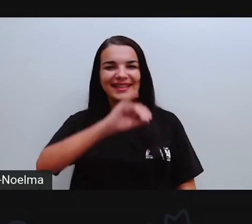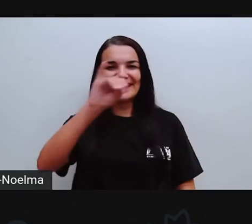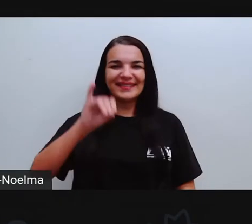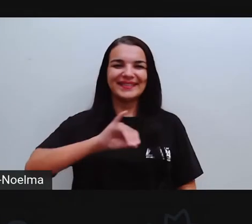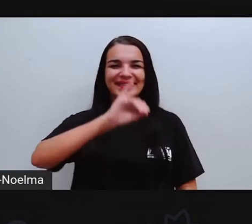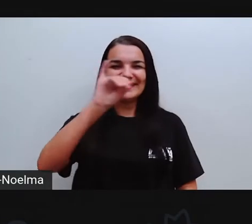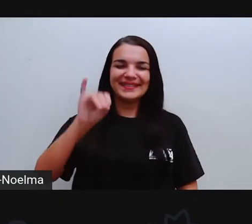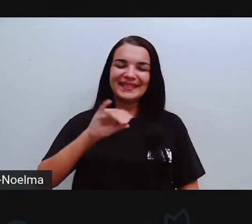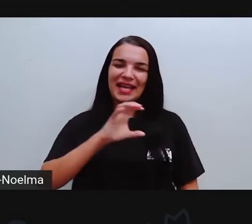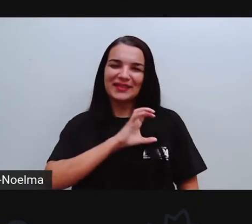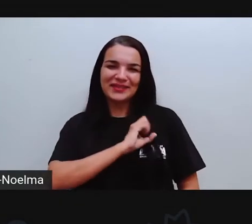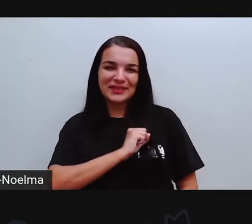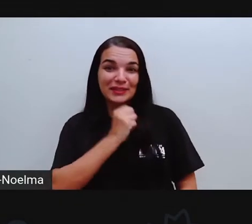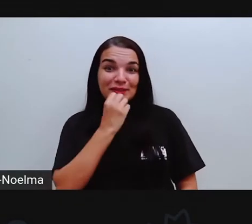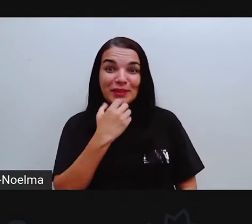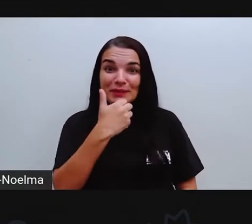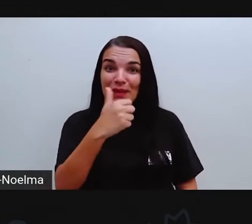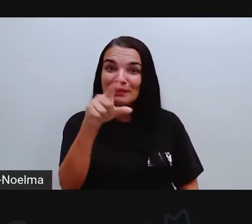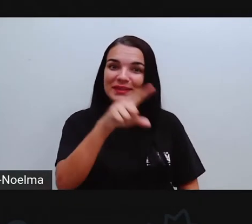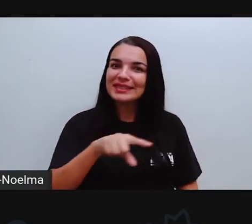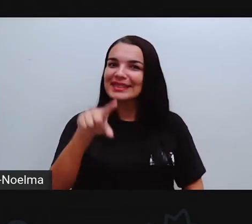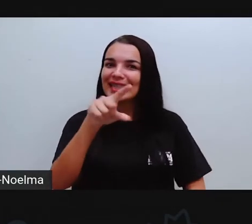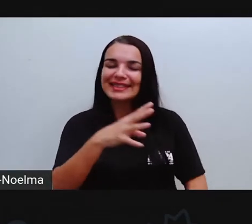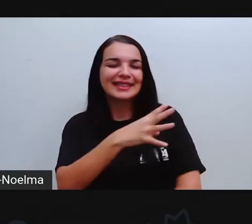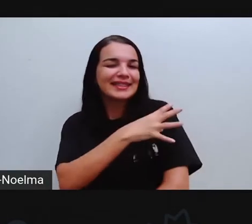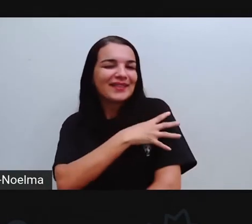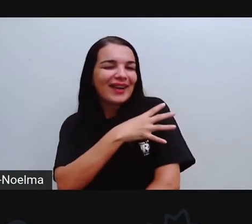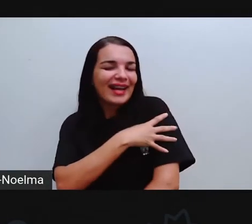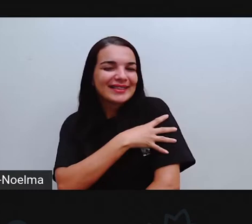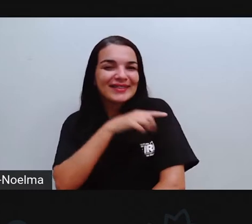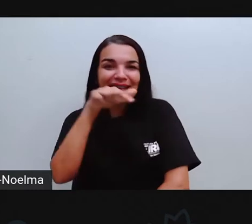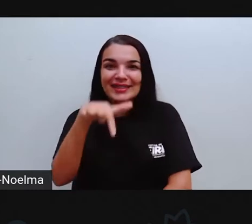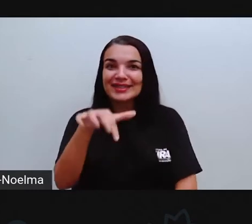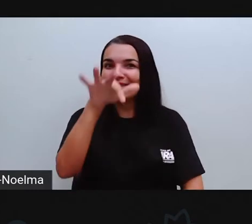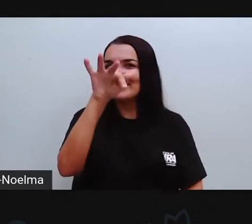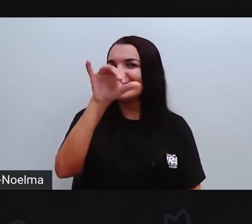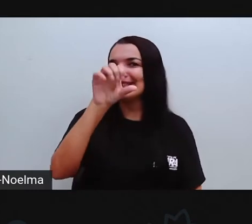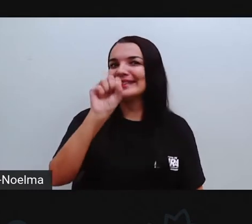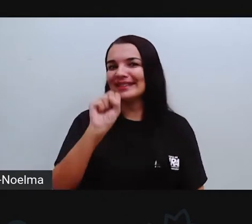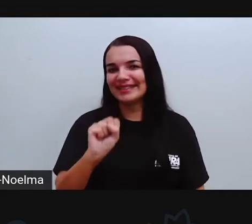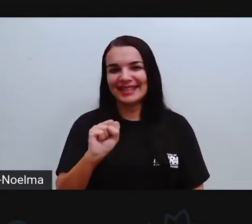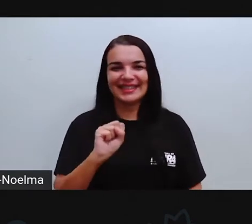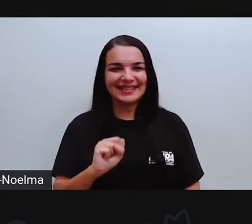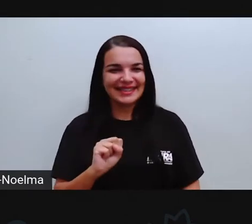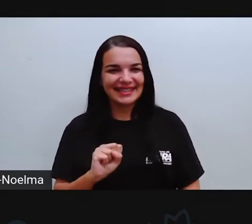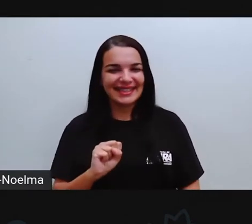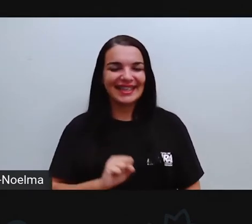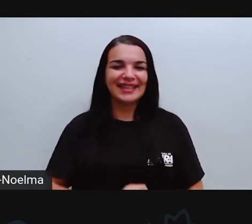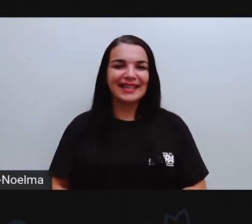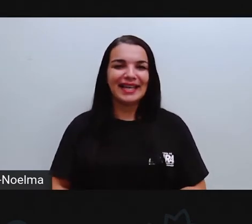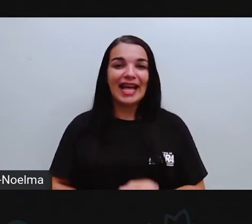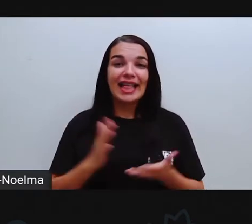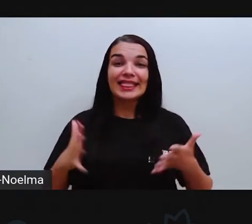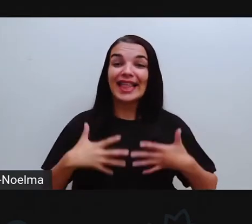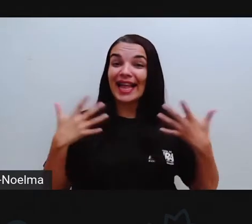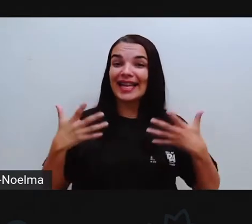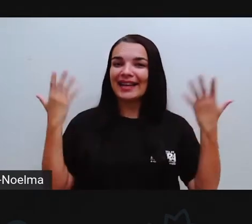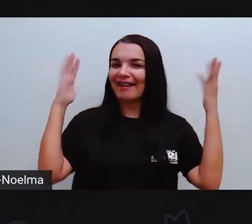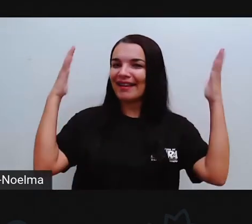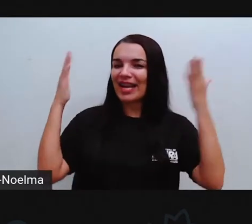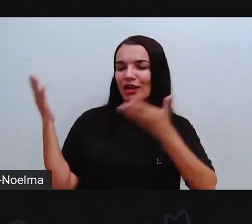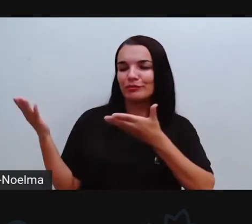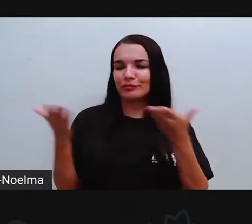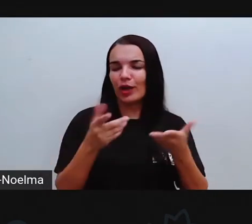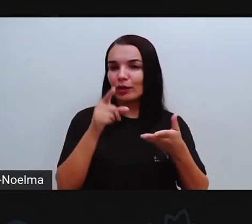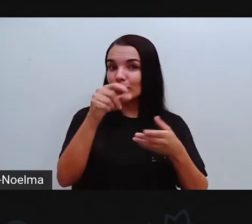Olá, meus amores, e aí, tudo bem com vocês? Nossos queridos e amados quartos anos da cidade de Feira de Santana. É com enorme alegria que a